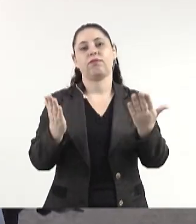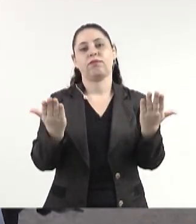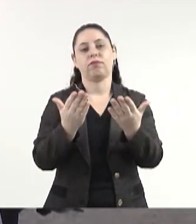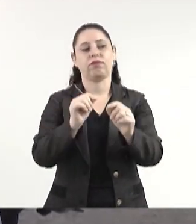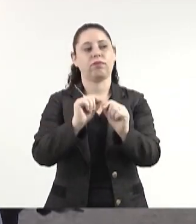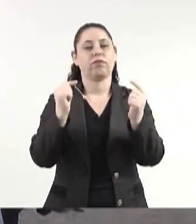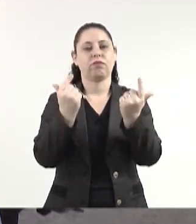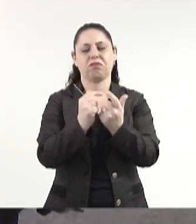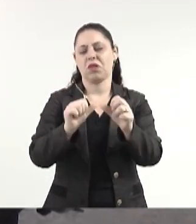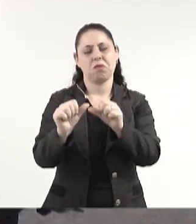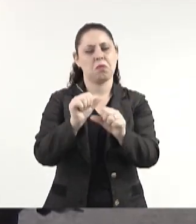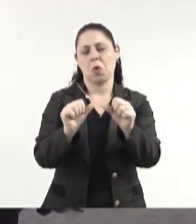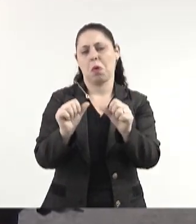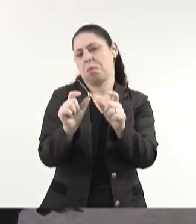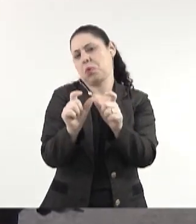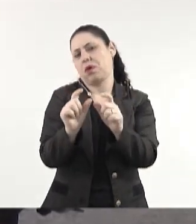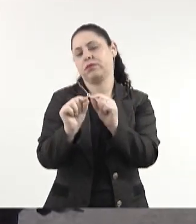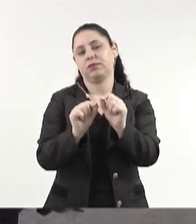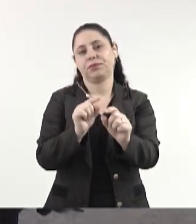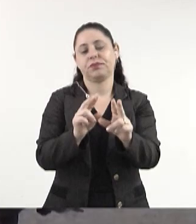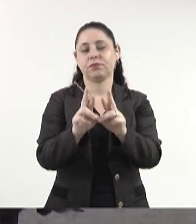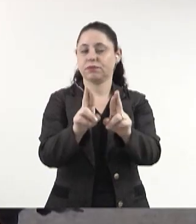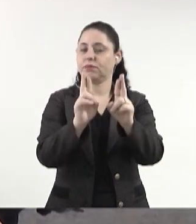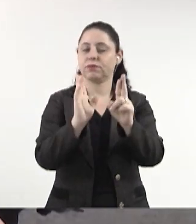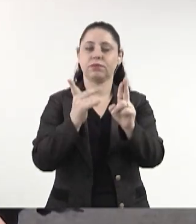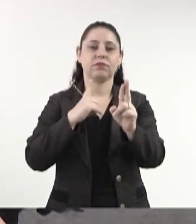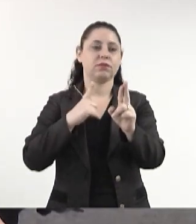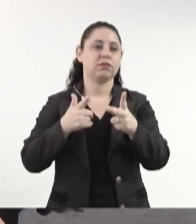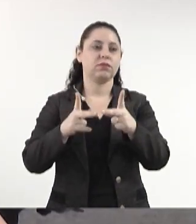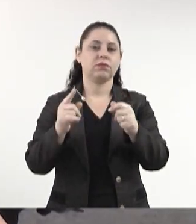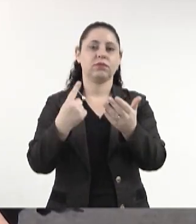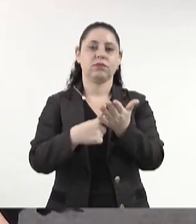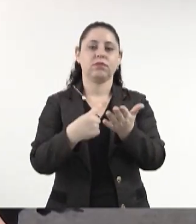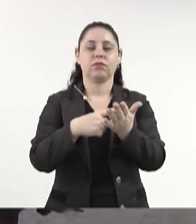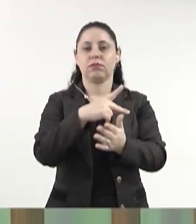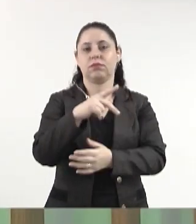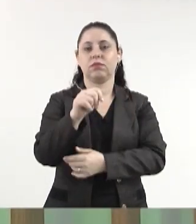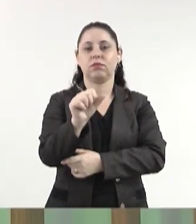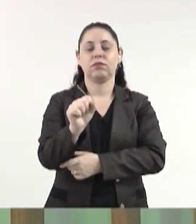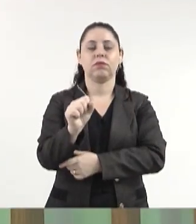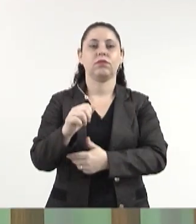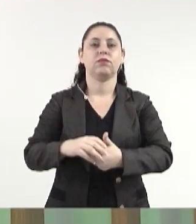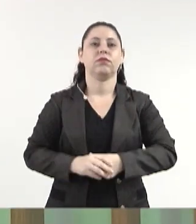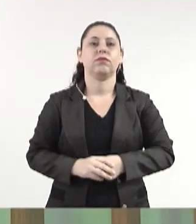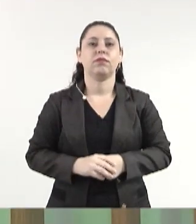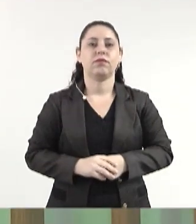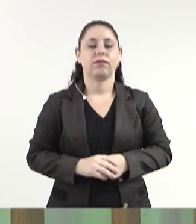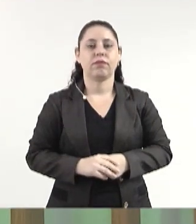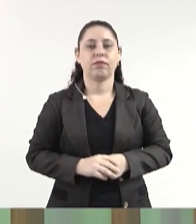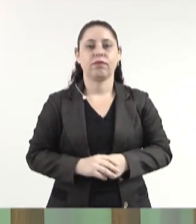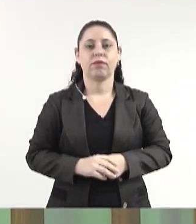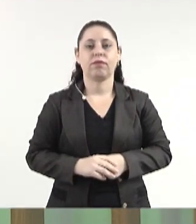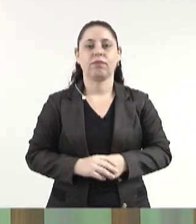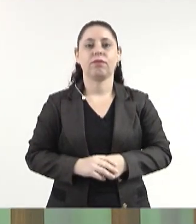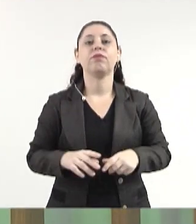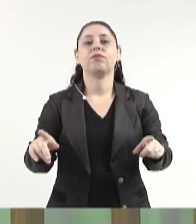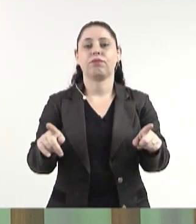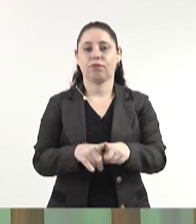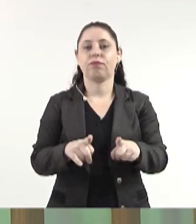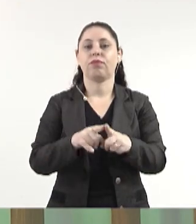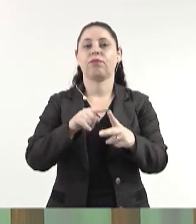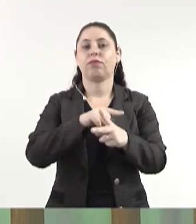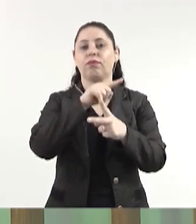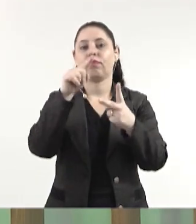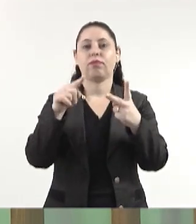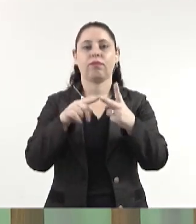Assembleia sem maiores mudanças, seguindo a programação que já foi feita no PPA original. Bom, além dessas